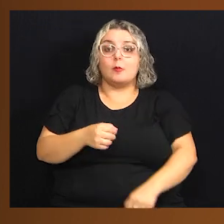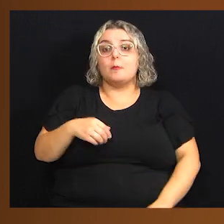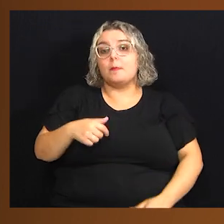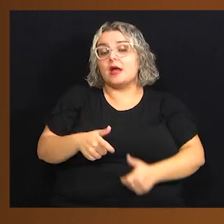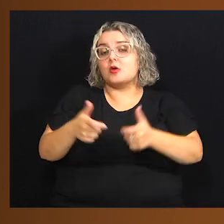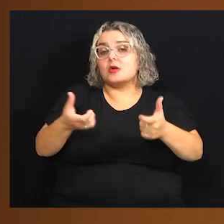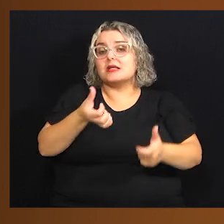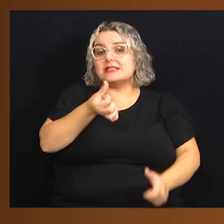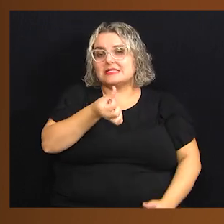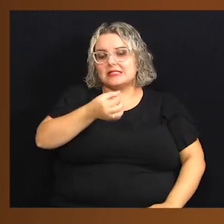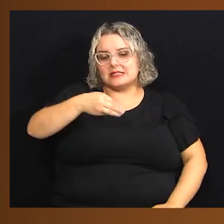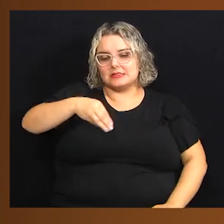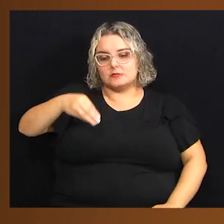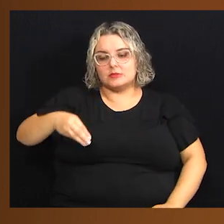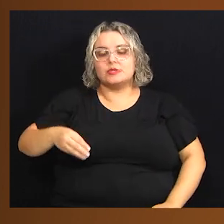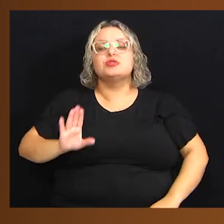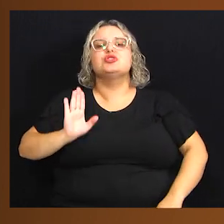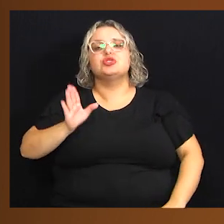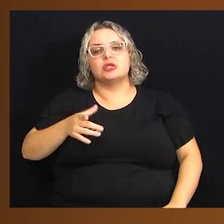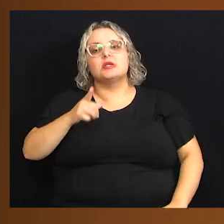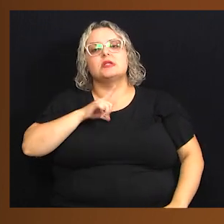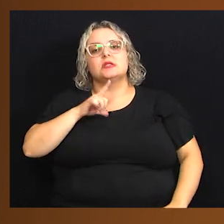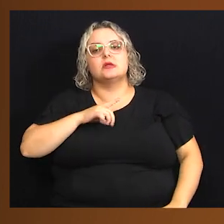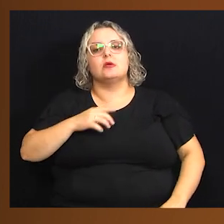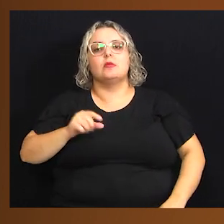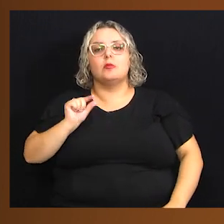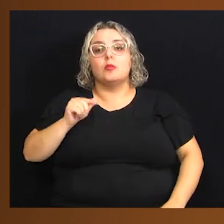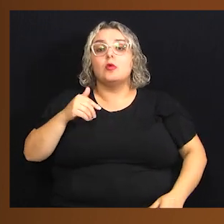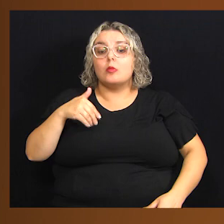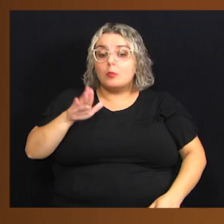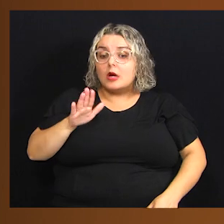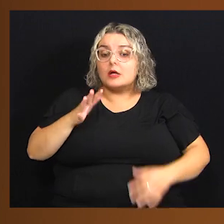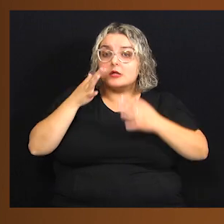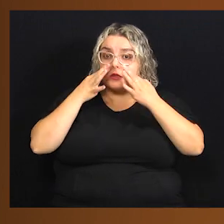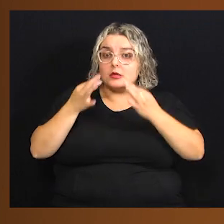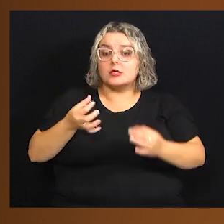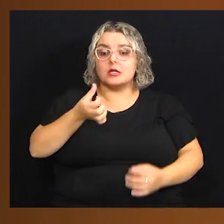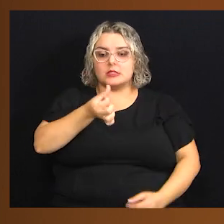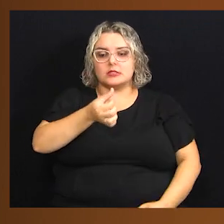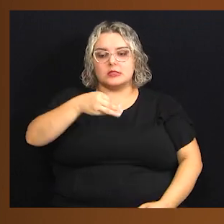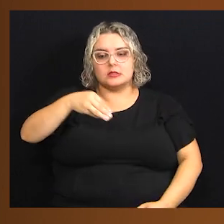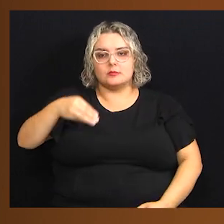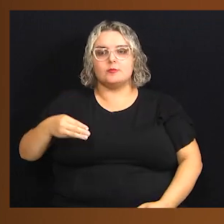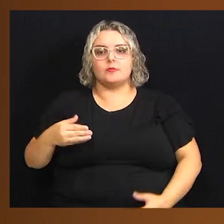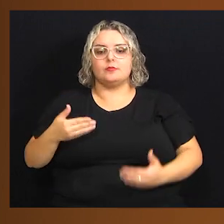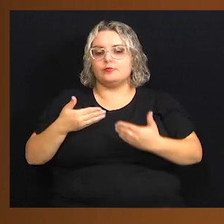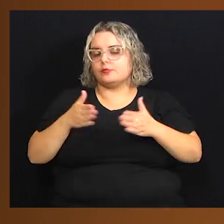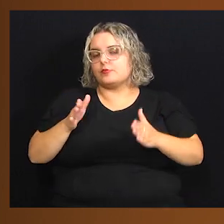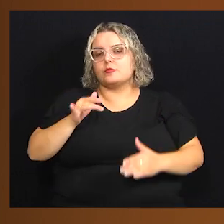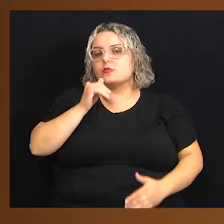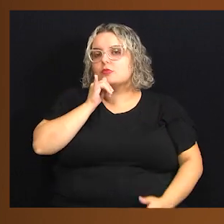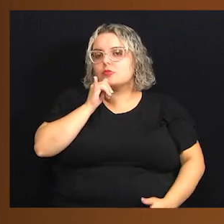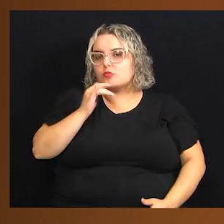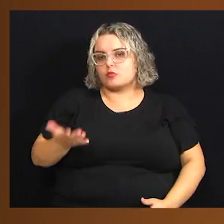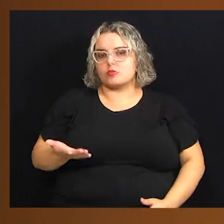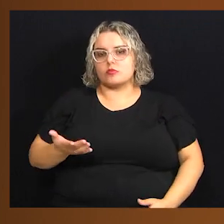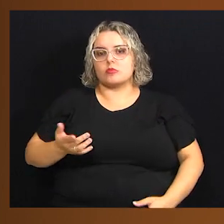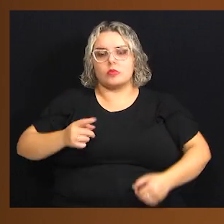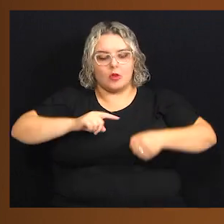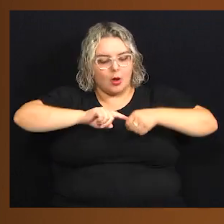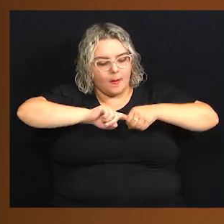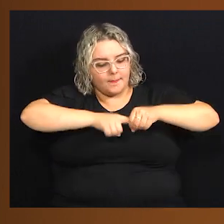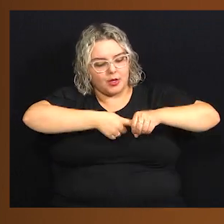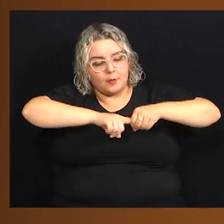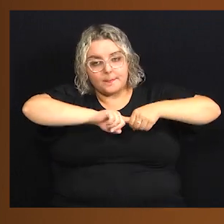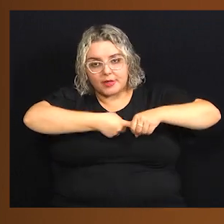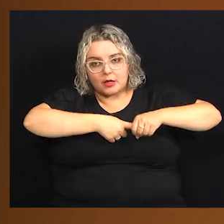que 6 milímetros, a gente já tem que ter um pouco mais de atenção. 6 milímetros seria aquela abertura, por exemplo, de um